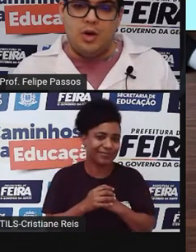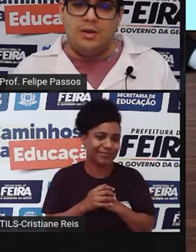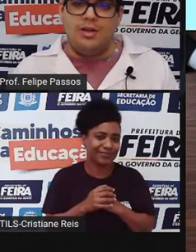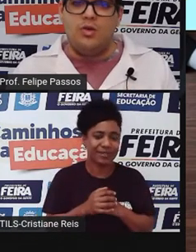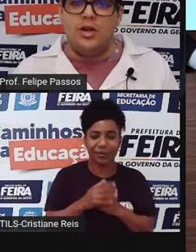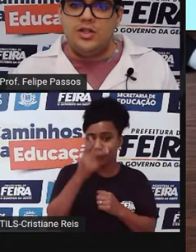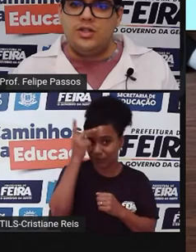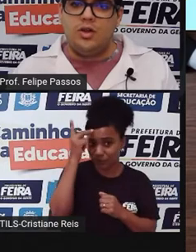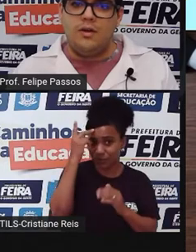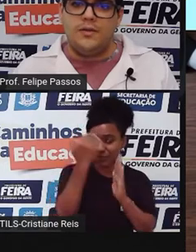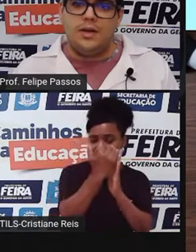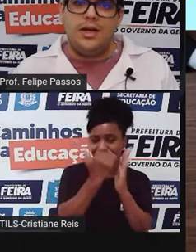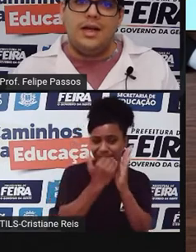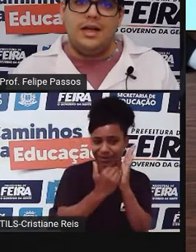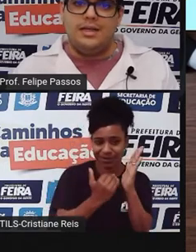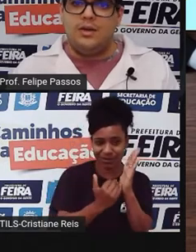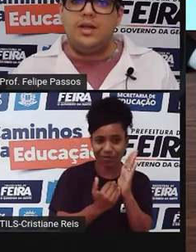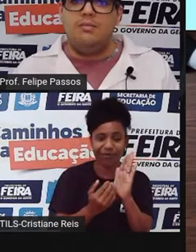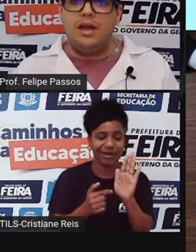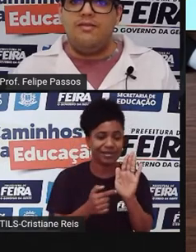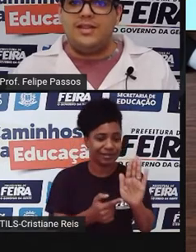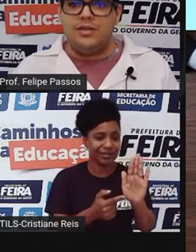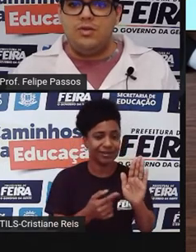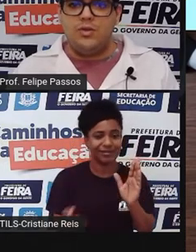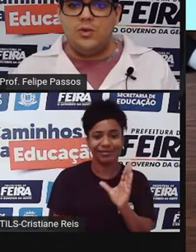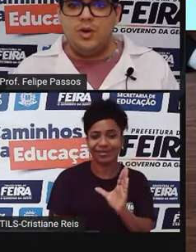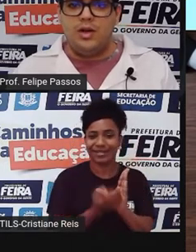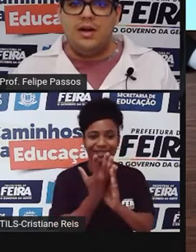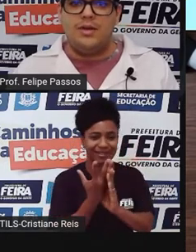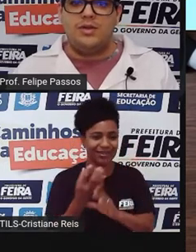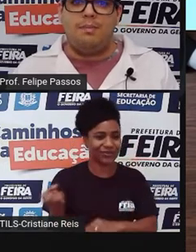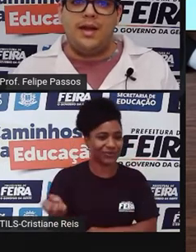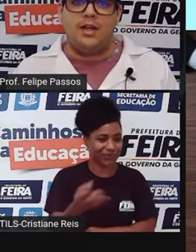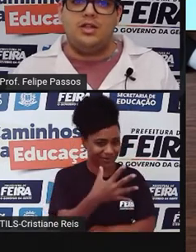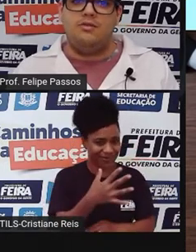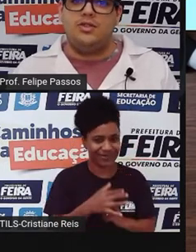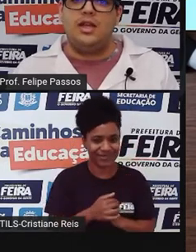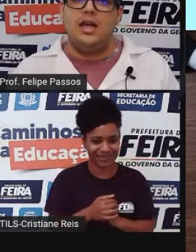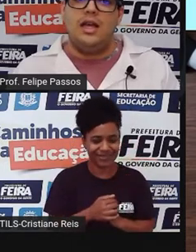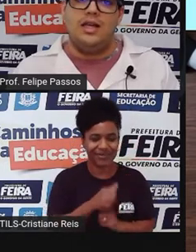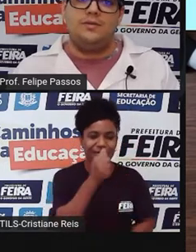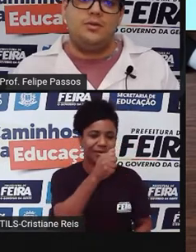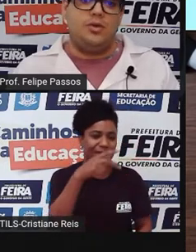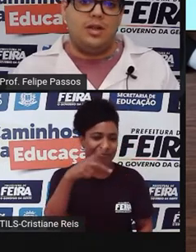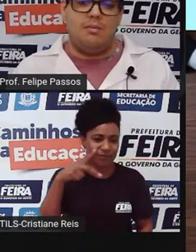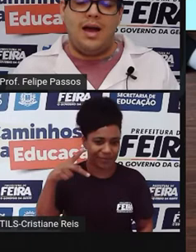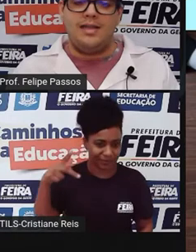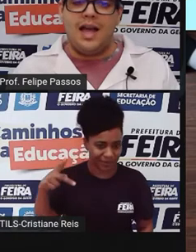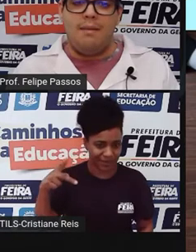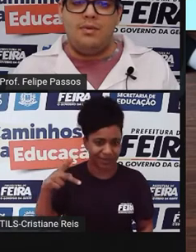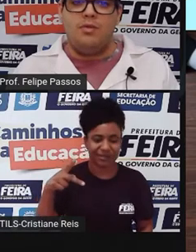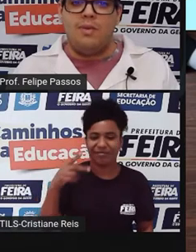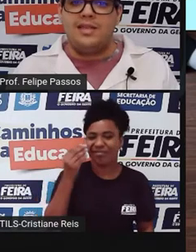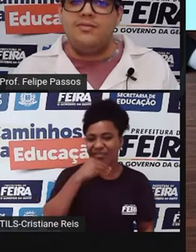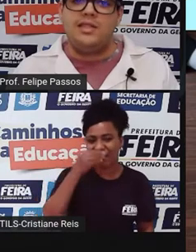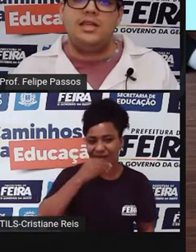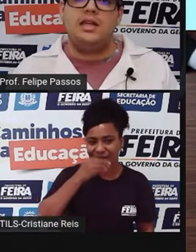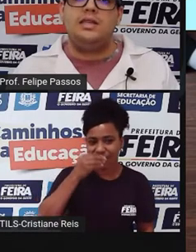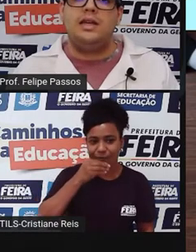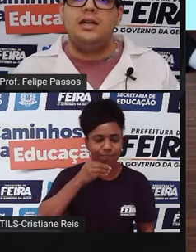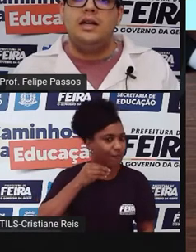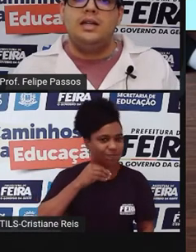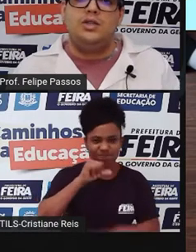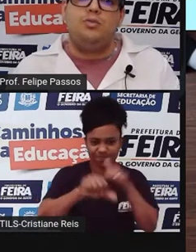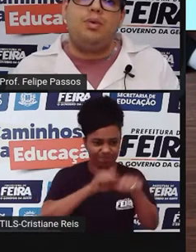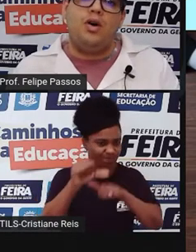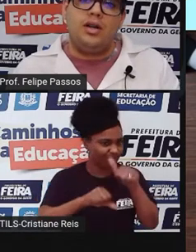os programadores de software, eles estão também fazendo com que os programas, os aplicativos, eles funcionem mais rápido, com mais